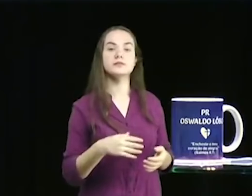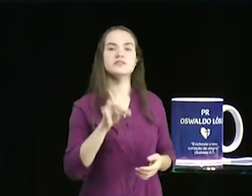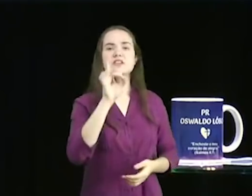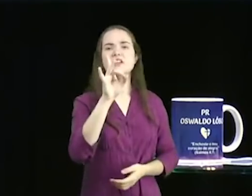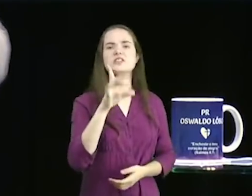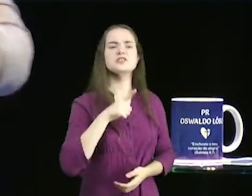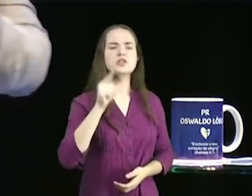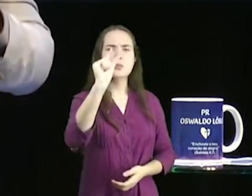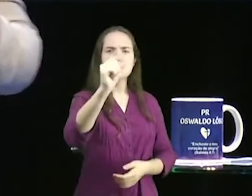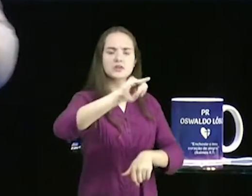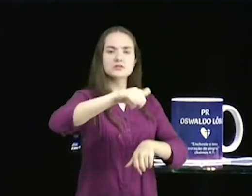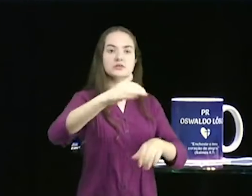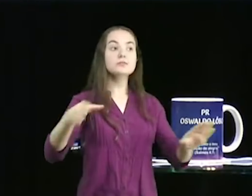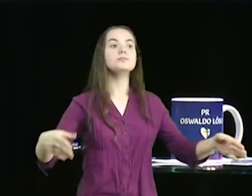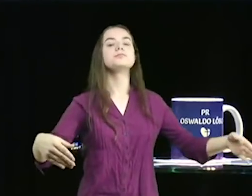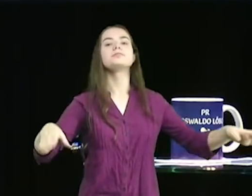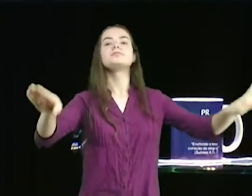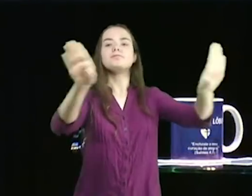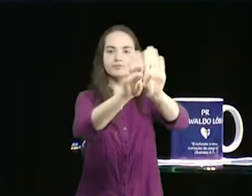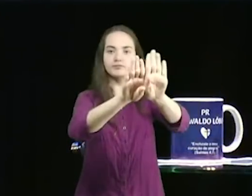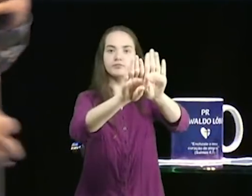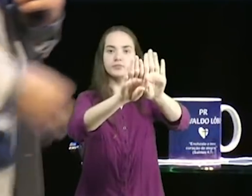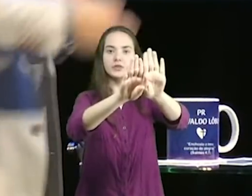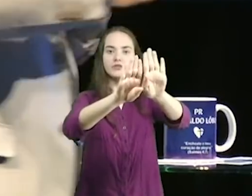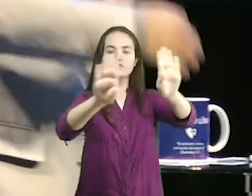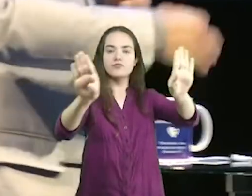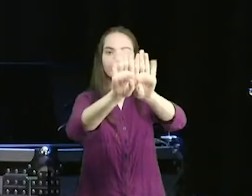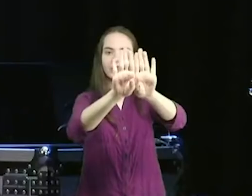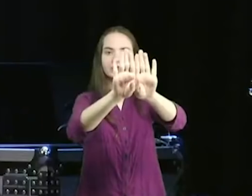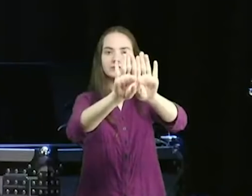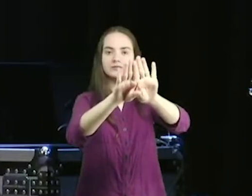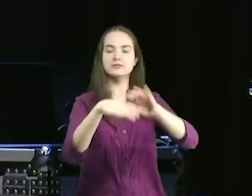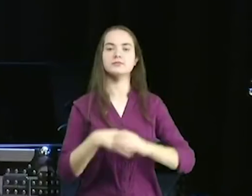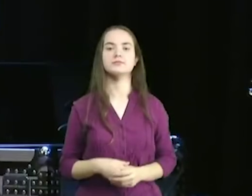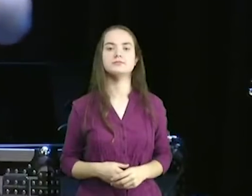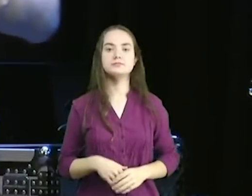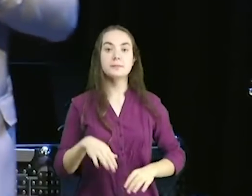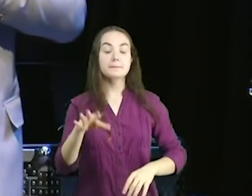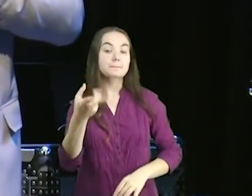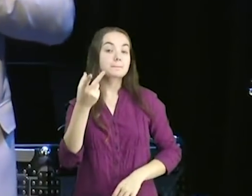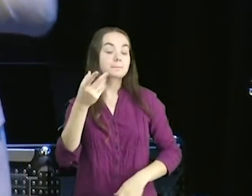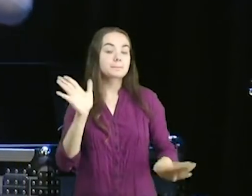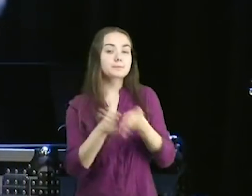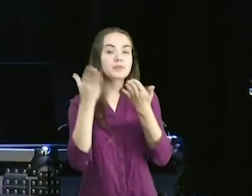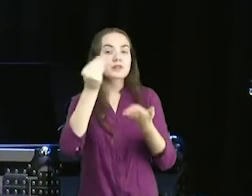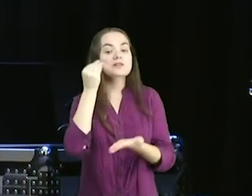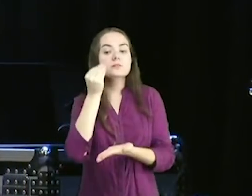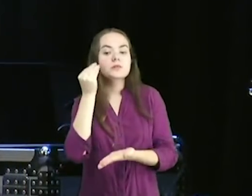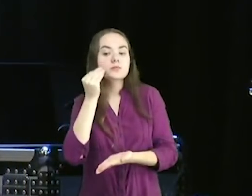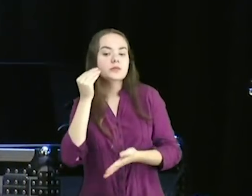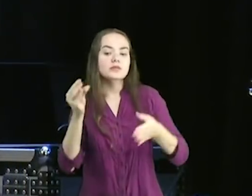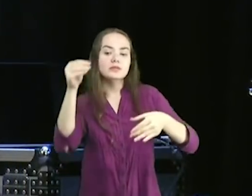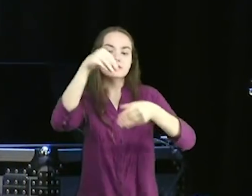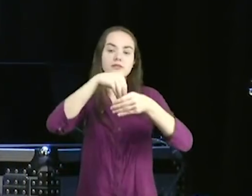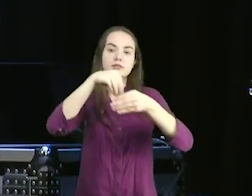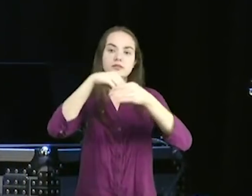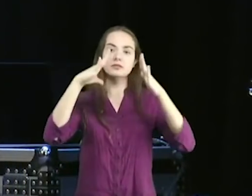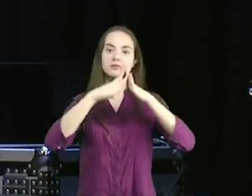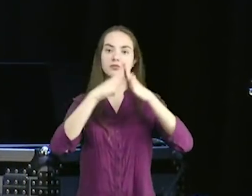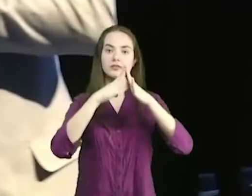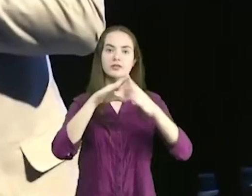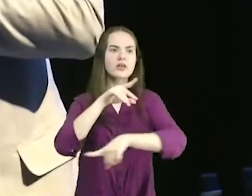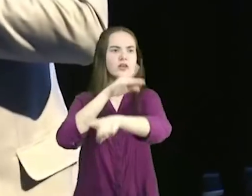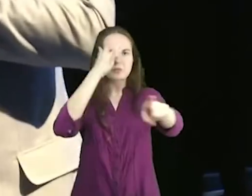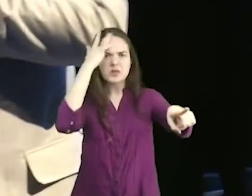azeite. Fecha a porta. Gente, os milagres a gente experimenta dentro de casa. Ninguém precisa